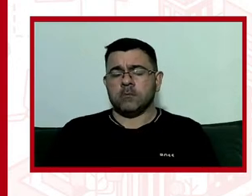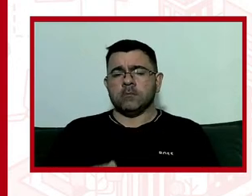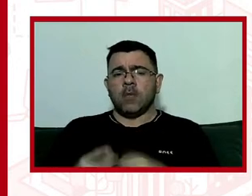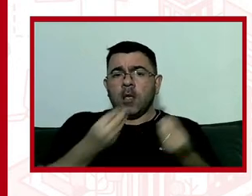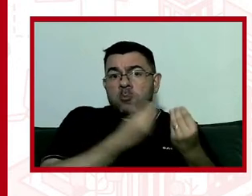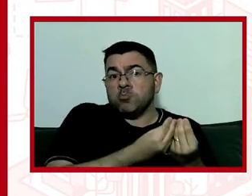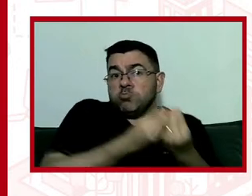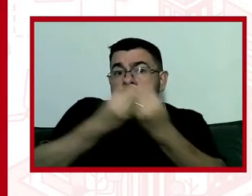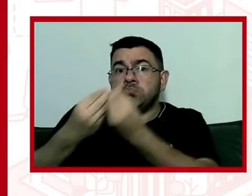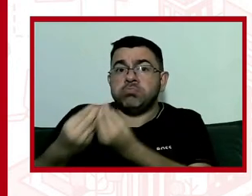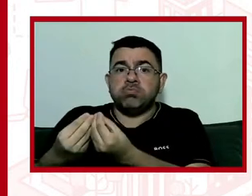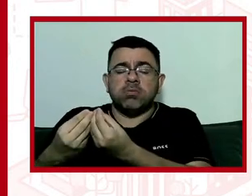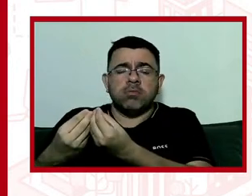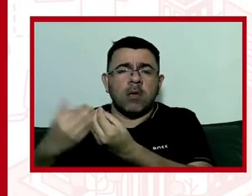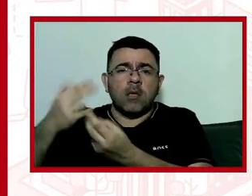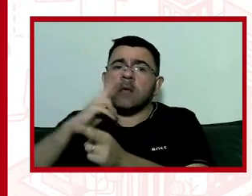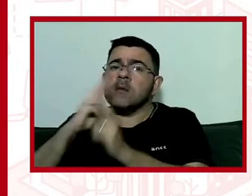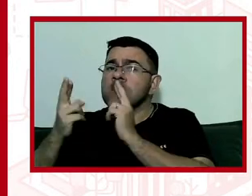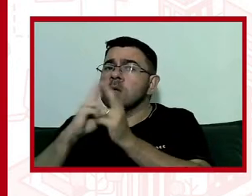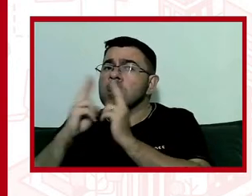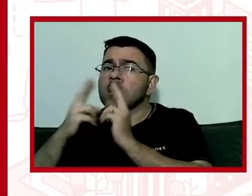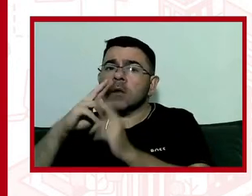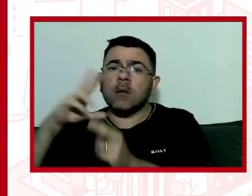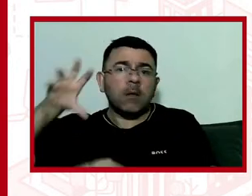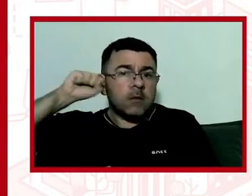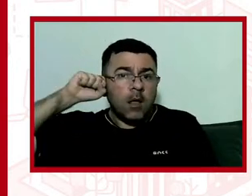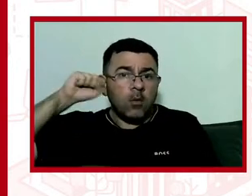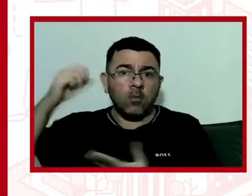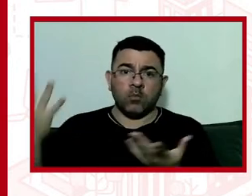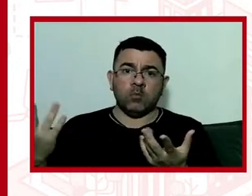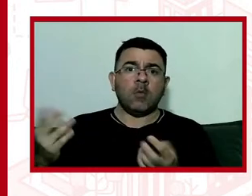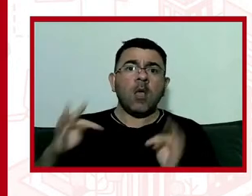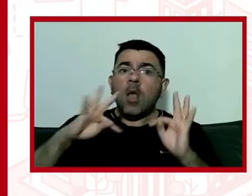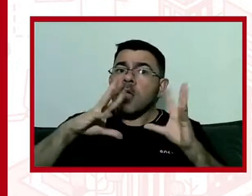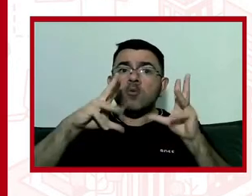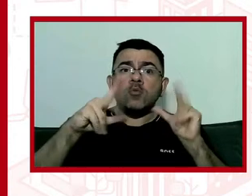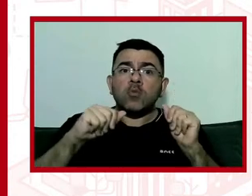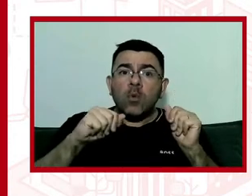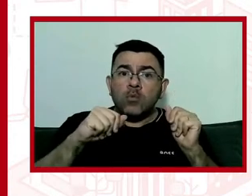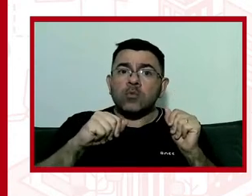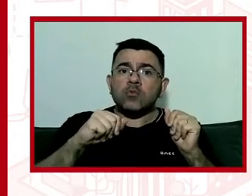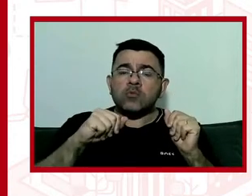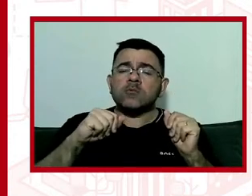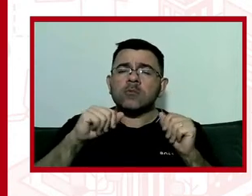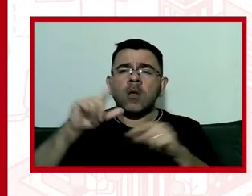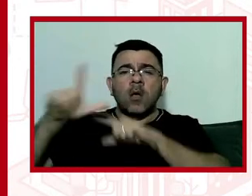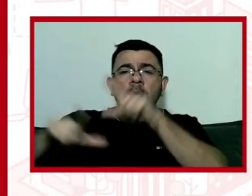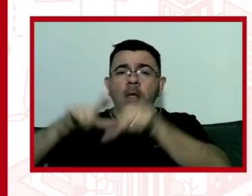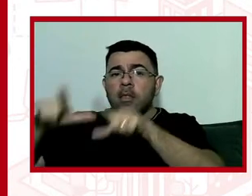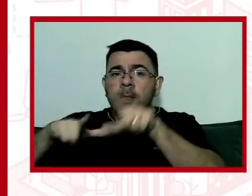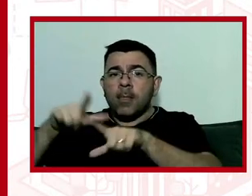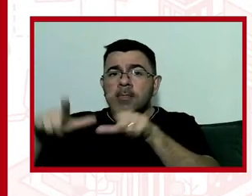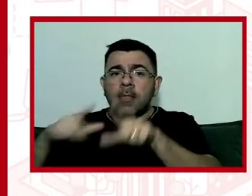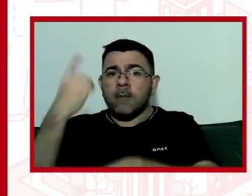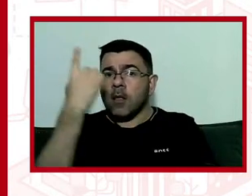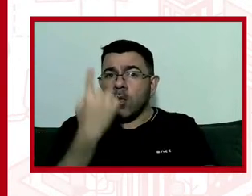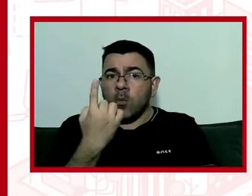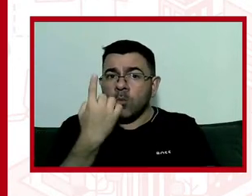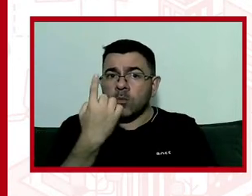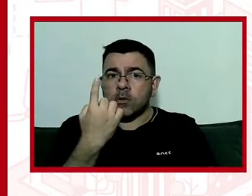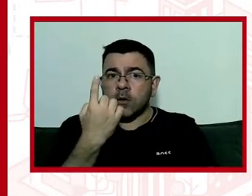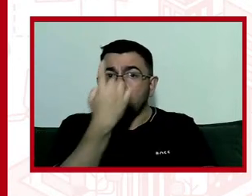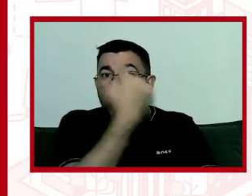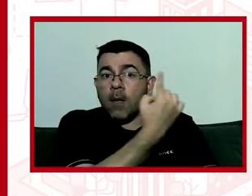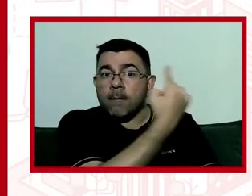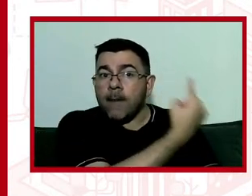de uma denúncia na ouvidoria eh tudo isso funciona como um serviço na cabeça do cidadão